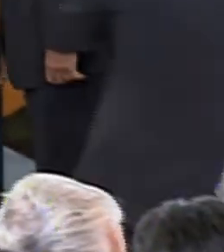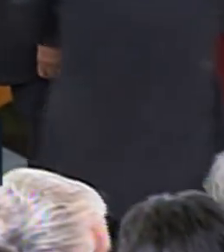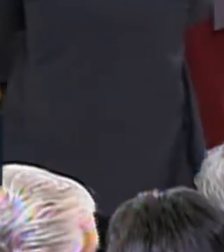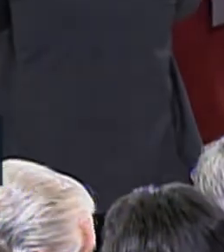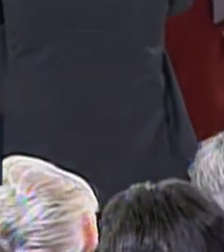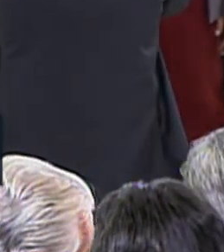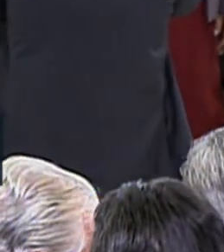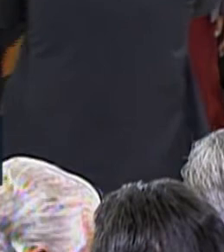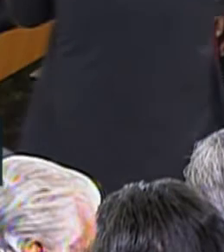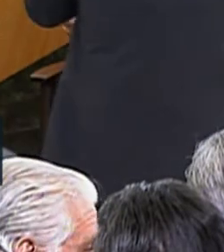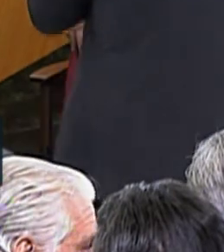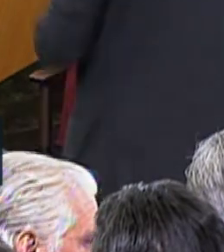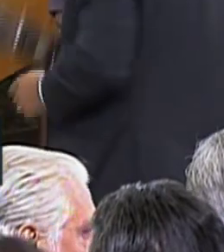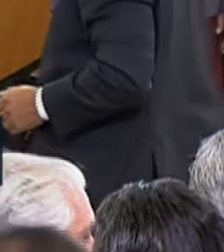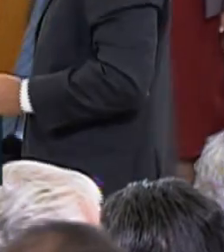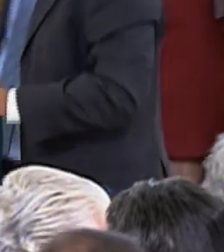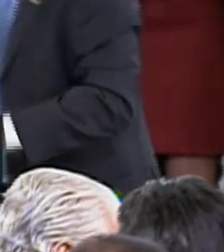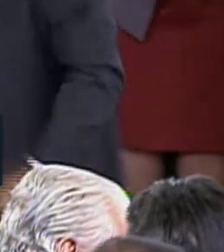E aí